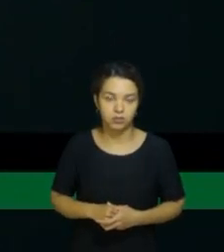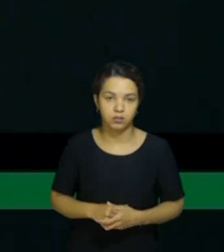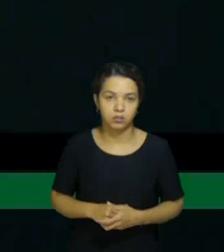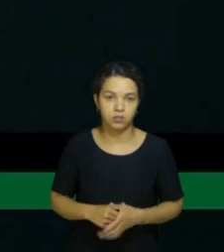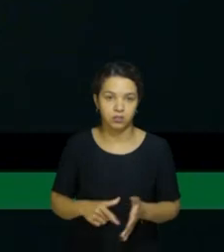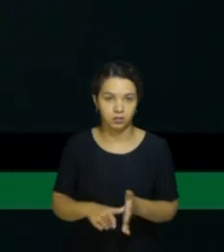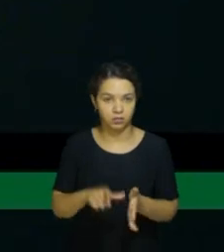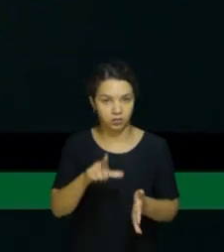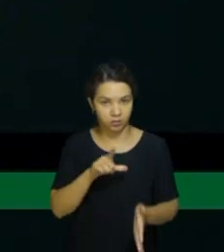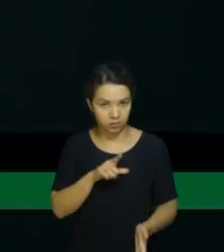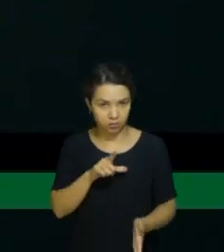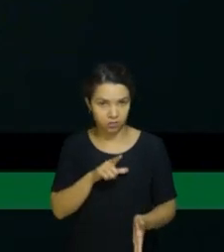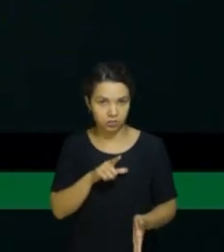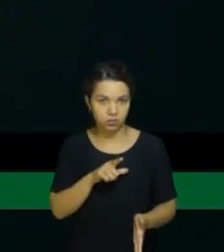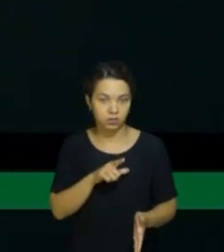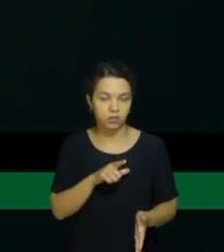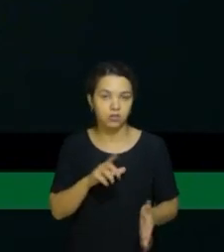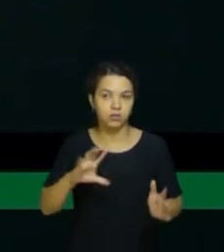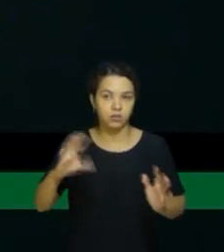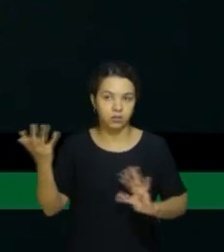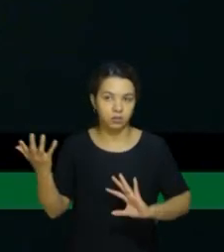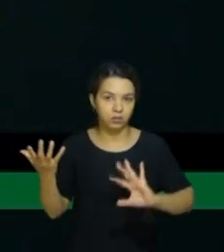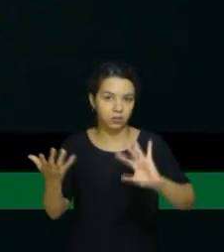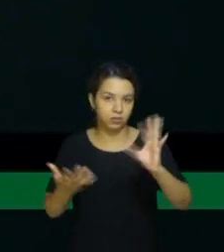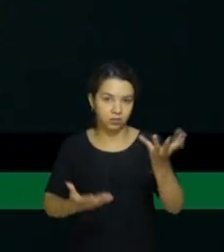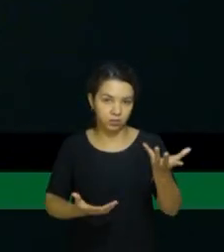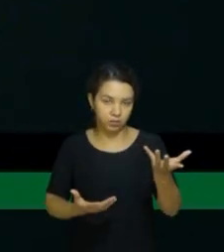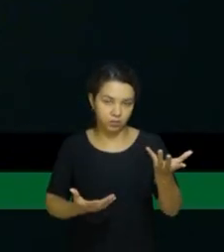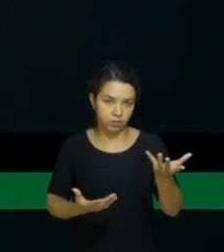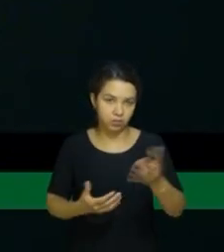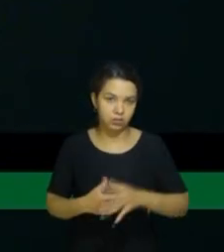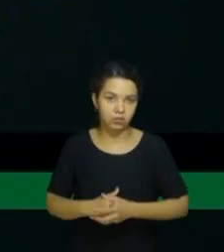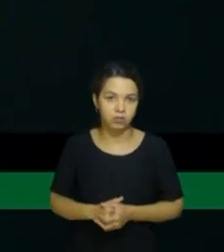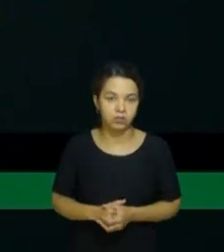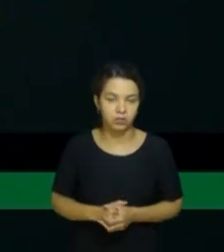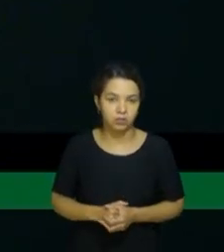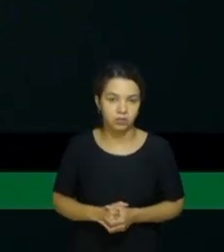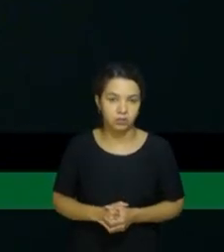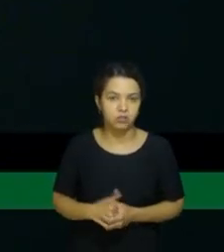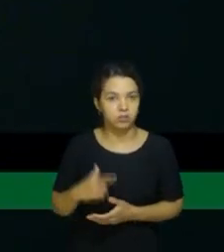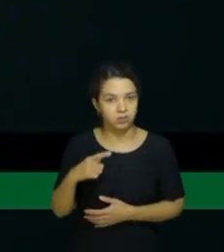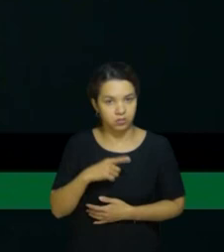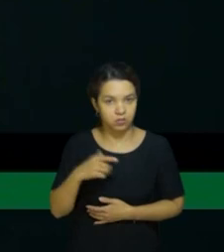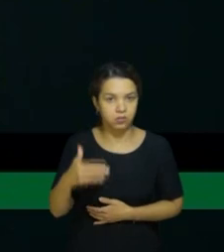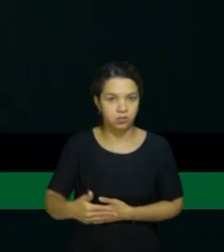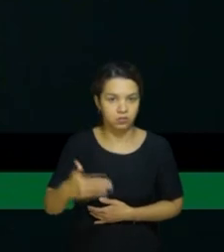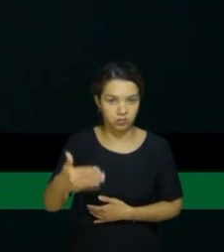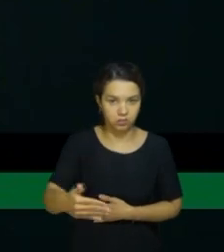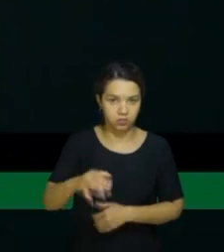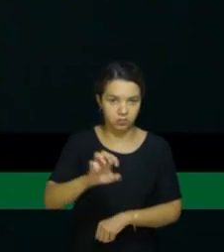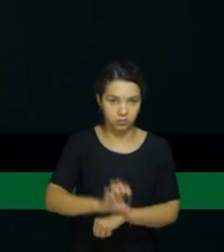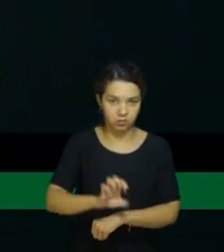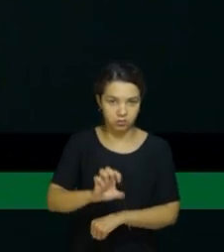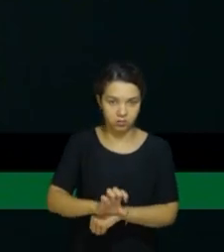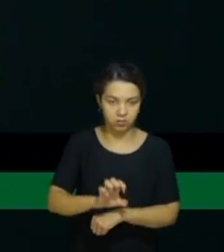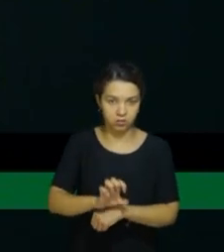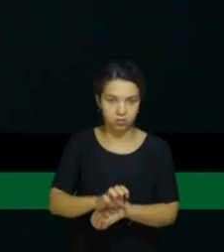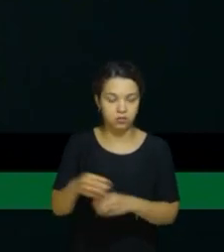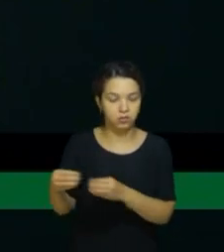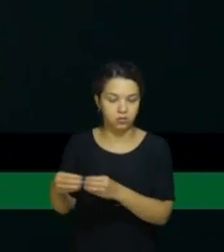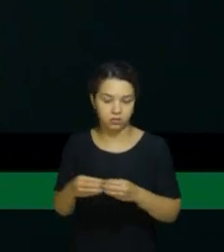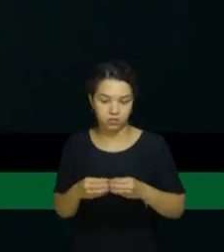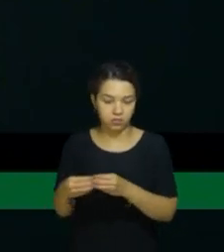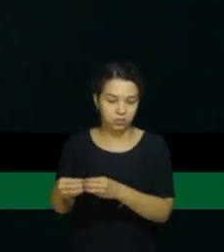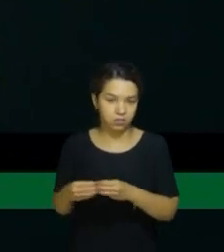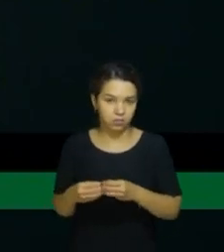dos acontecimentos que ainda acontecem no nosso estado vizinho Rio